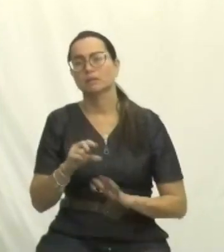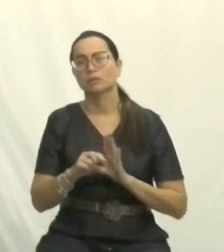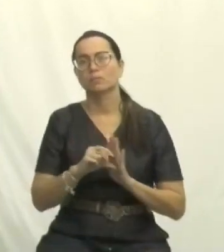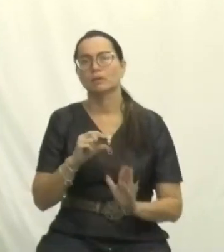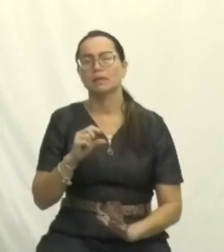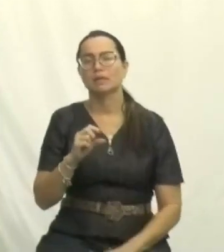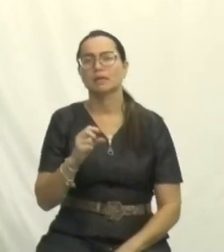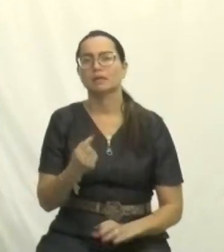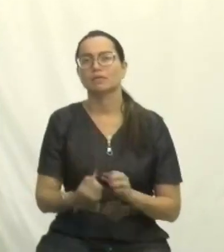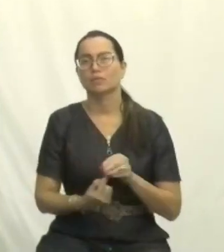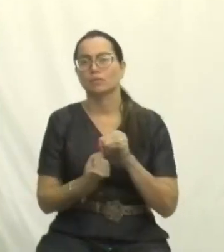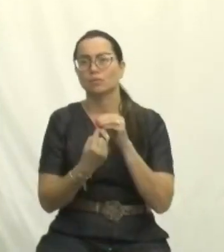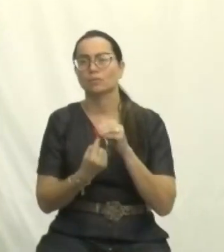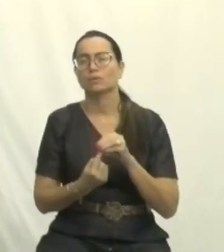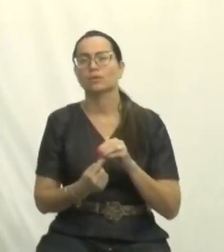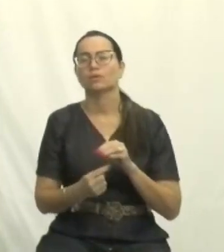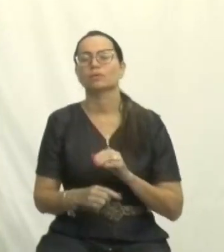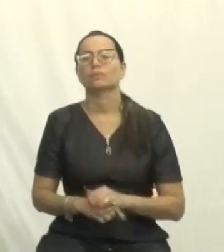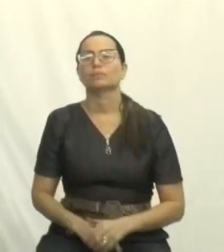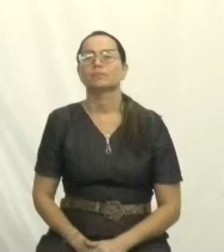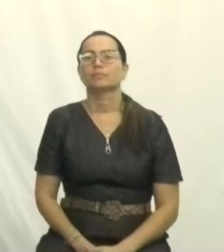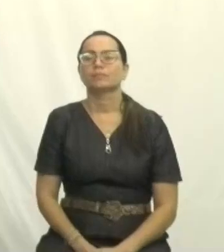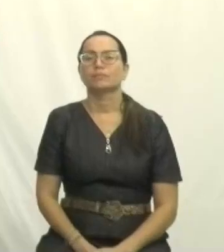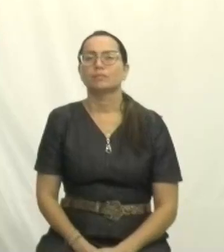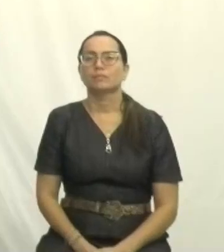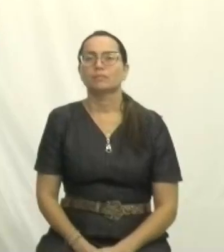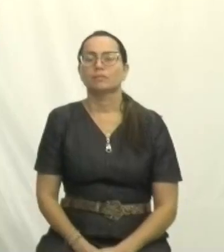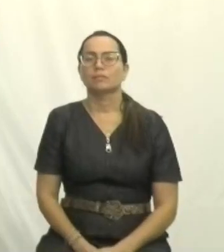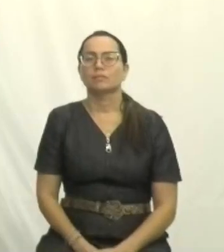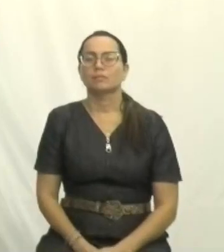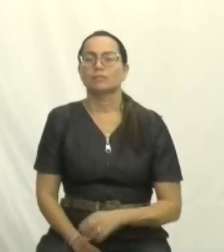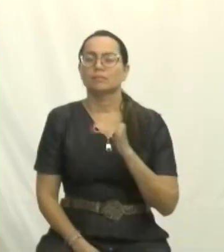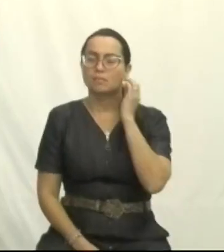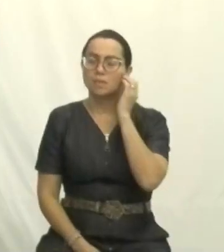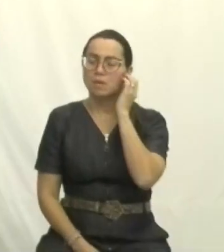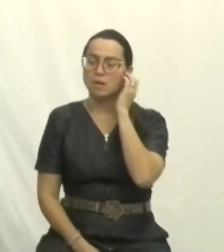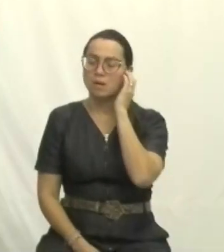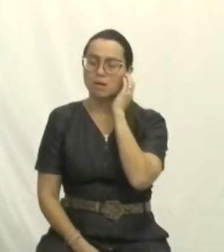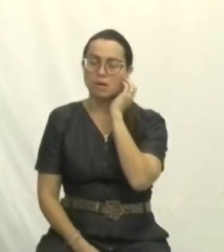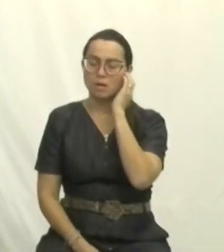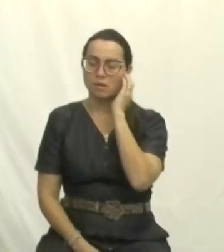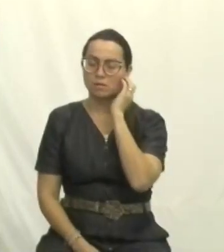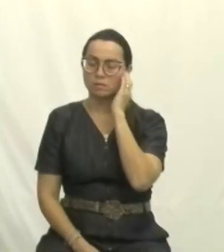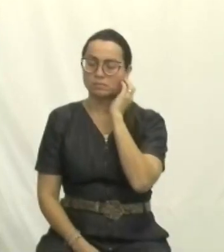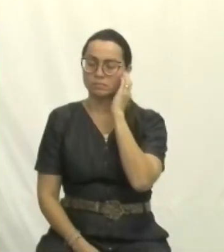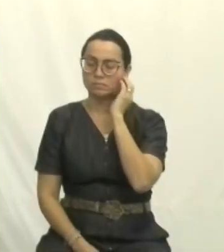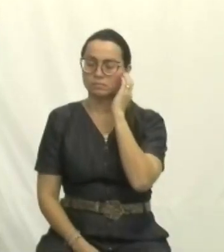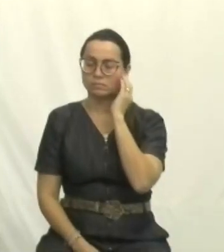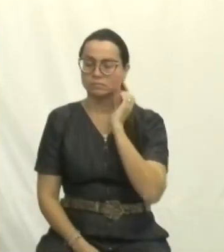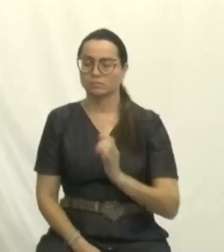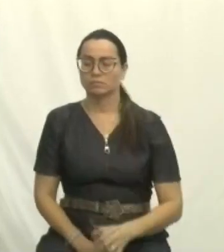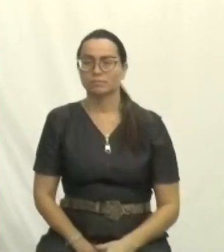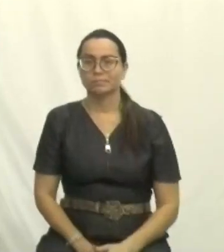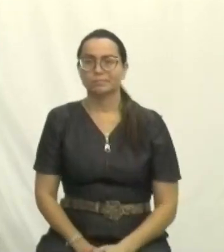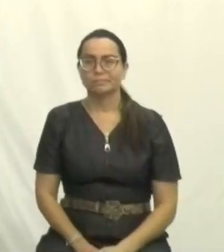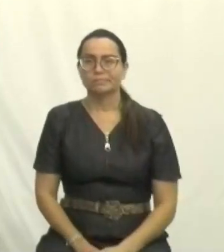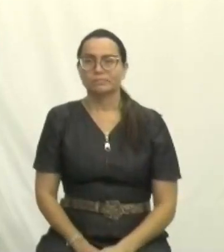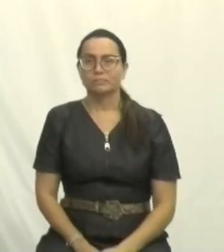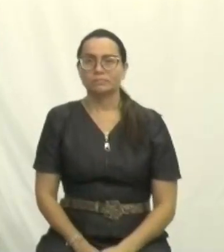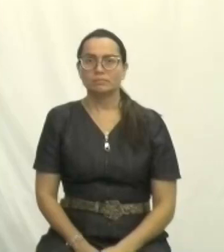parágrafo único, item B, sendo que tinha para o momento, atenciosamente, Sérgio Pacheco, assessor